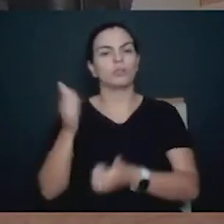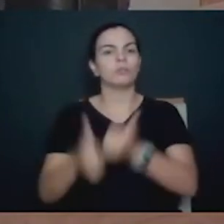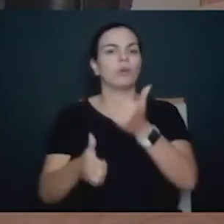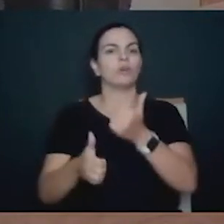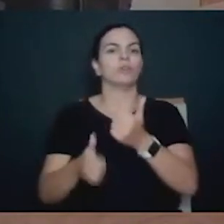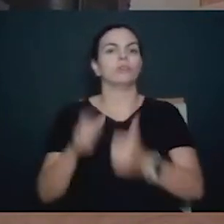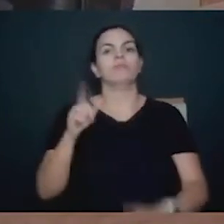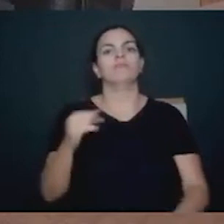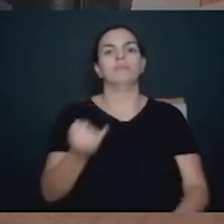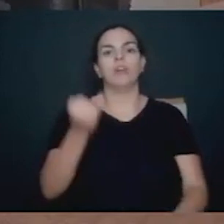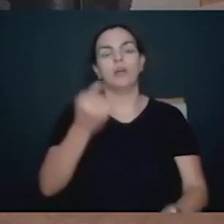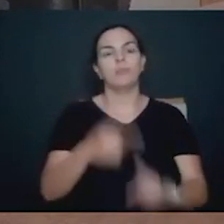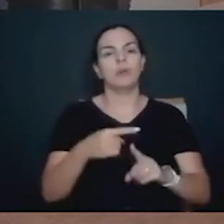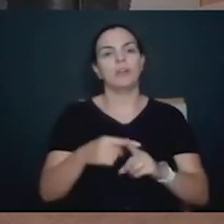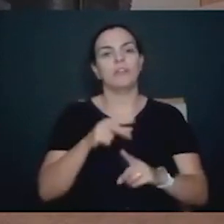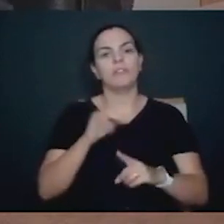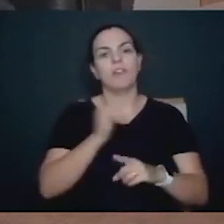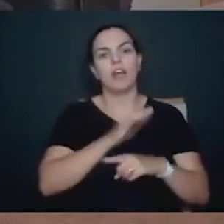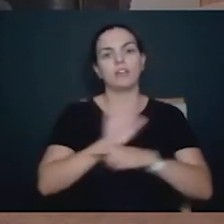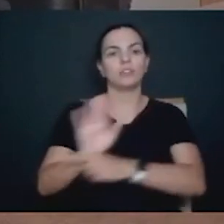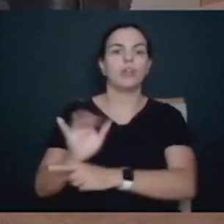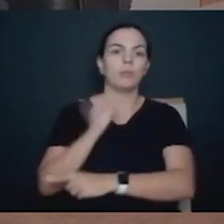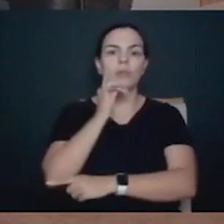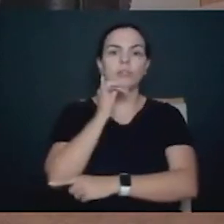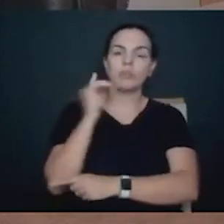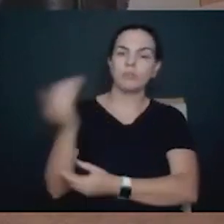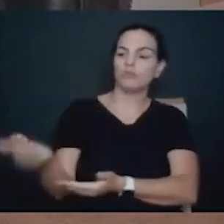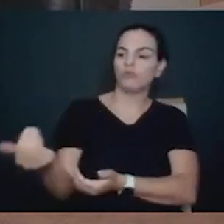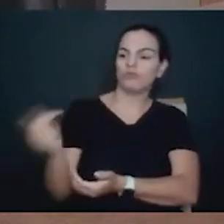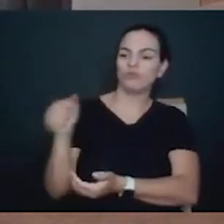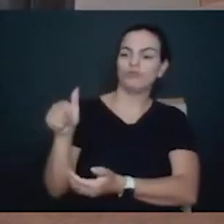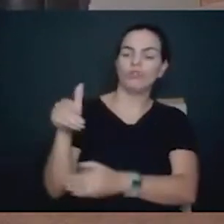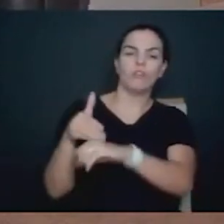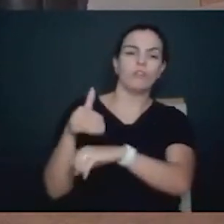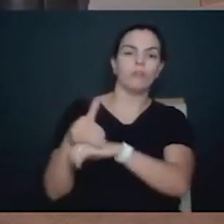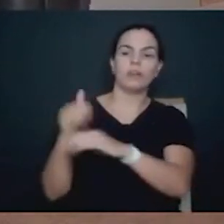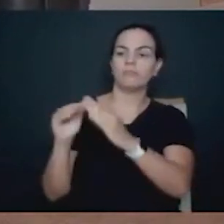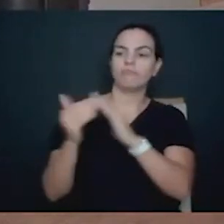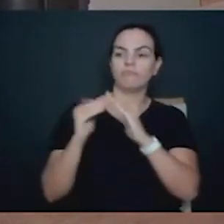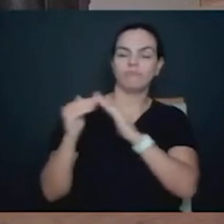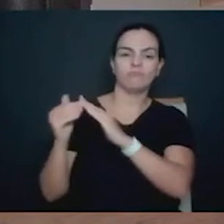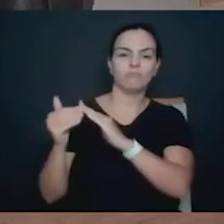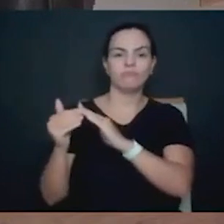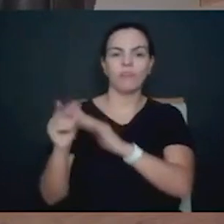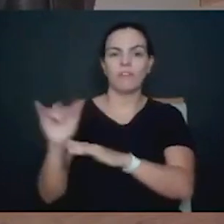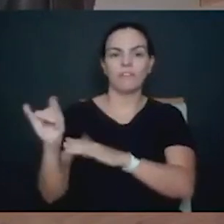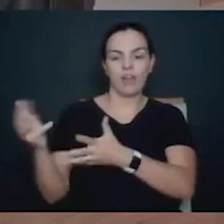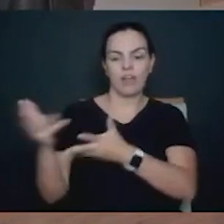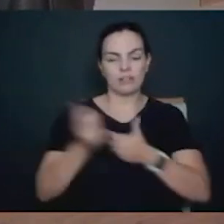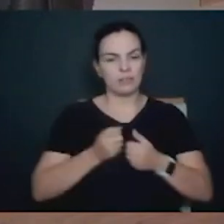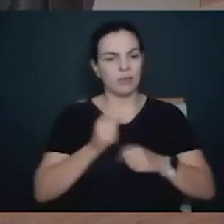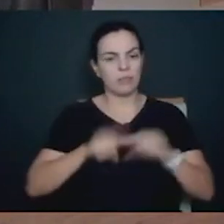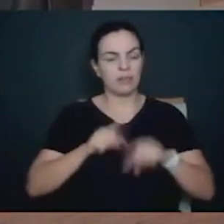vai atender lá na ponta, às vezes aquele jovem da periferia, aquele projeto comunitário que vai acabando recebendo esse material. Então, eu acho que a